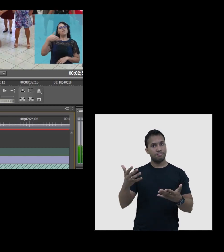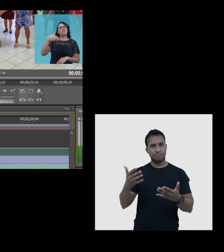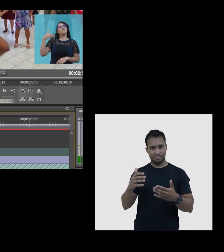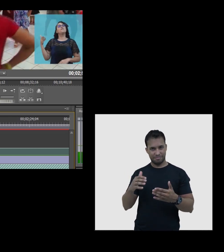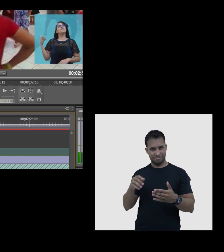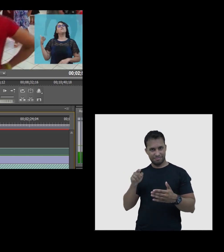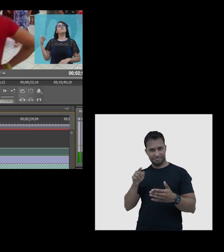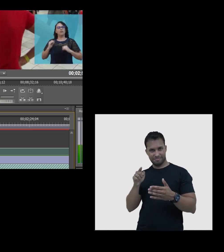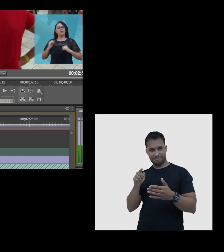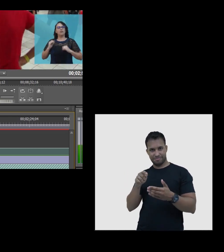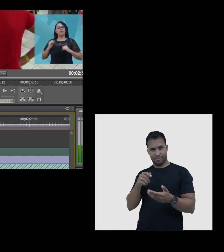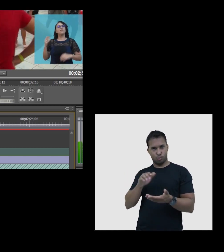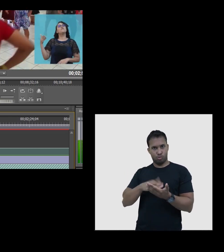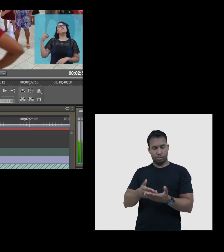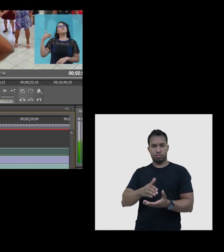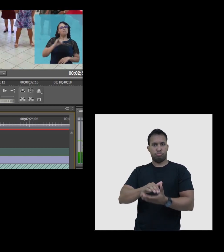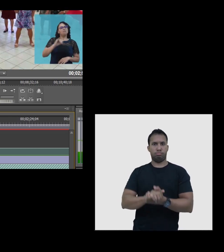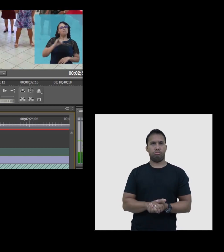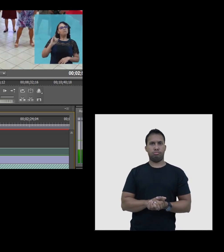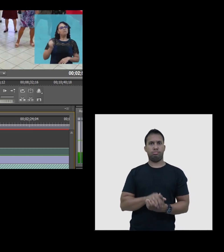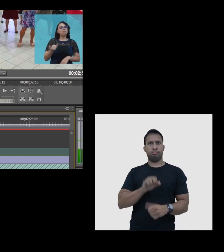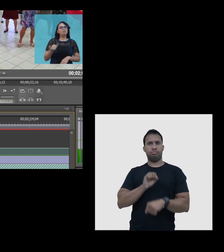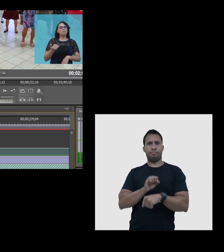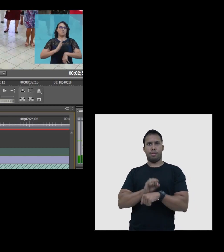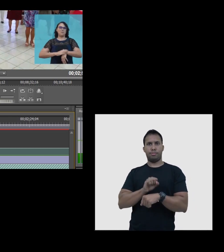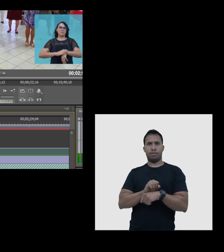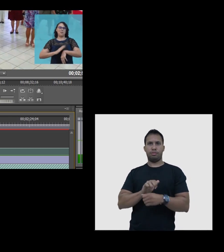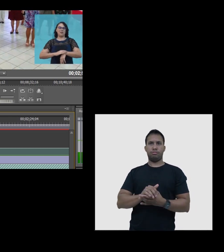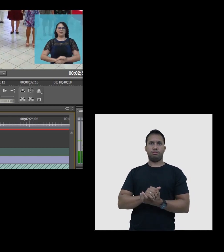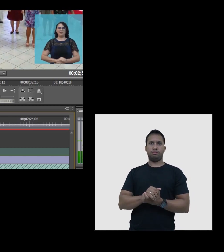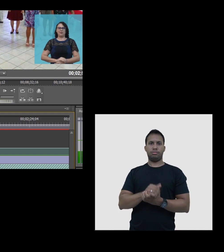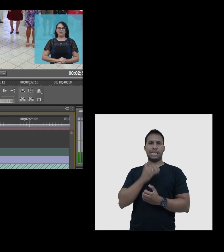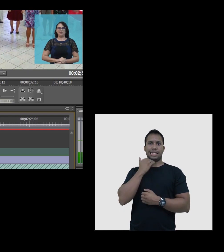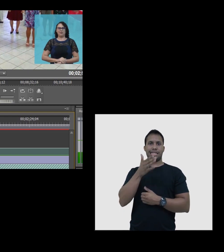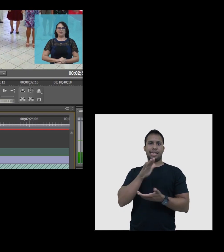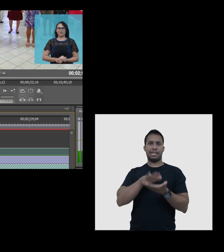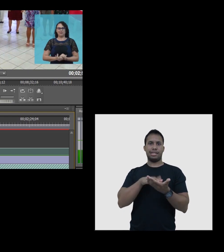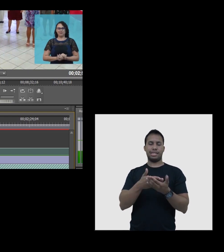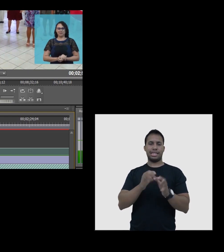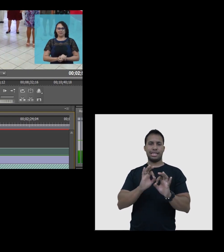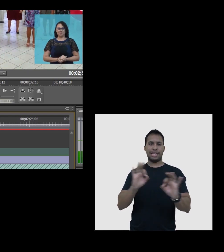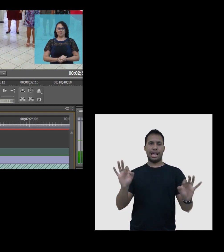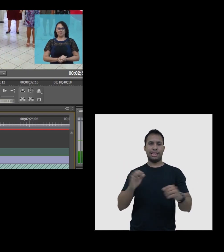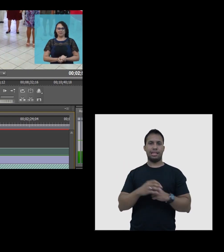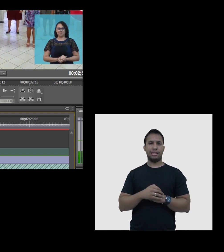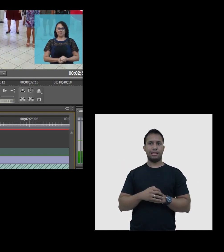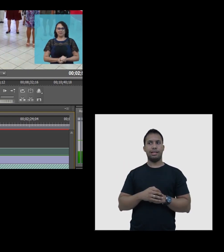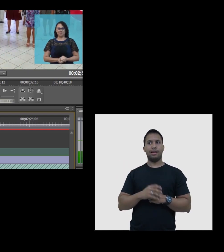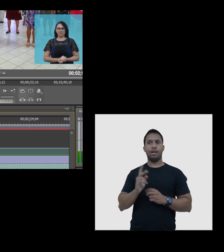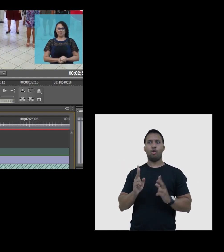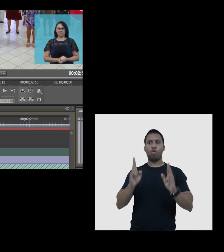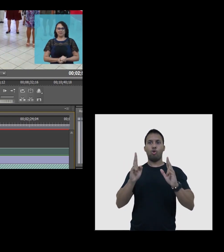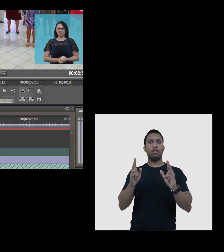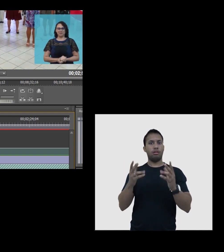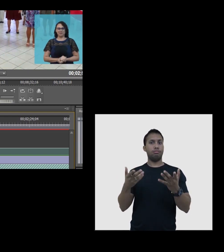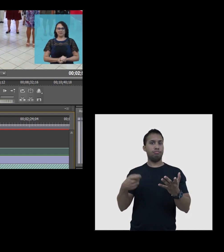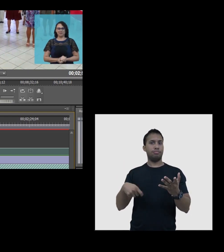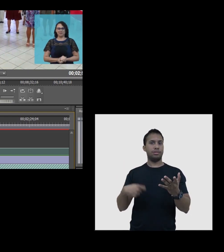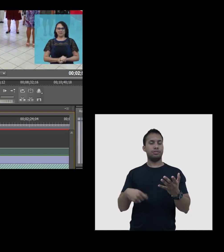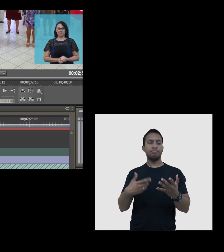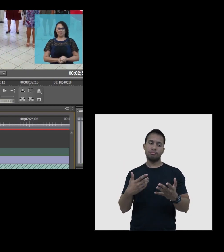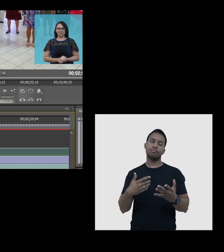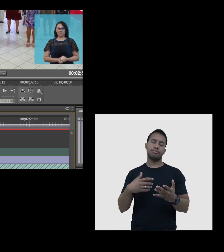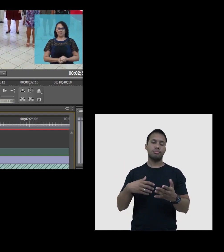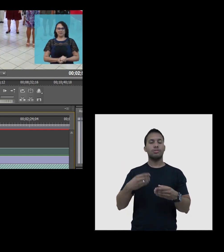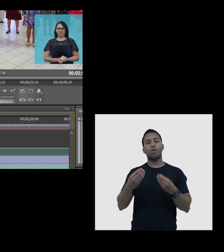Bom, para a gente cortar esse trecho que o intérprete vai estar sem fazer interpretação, na verdade, então,